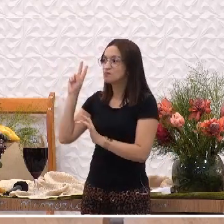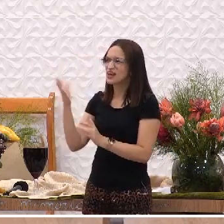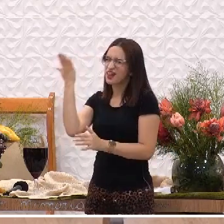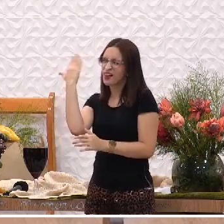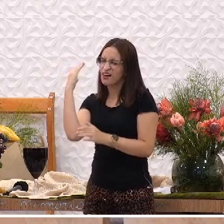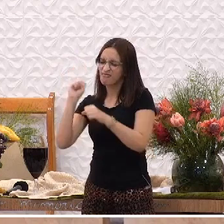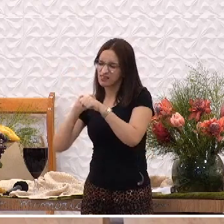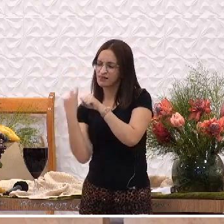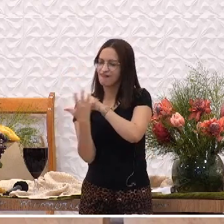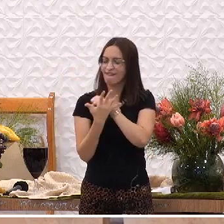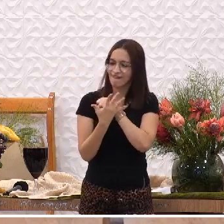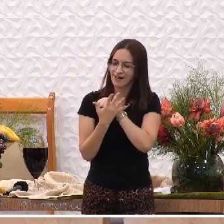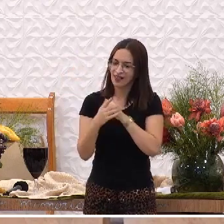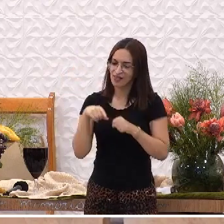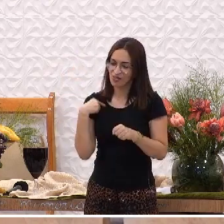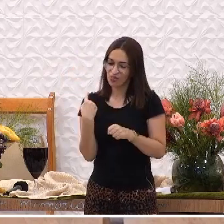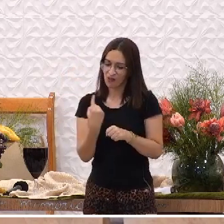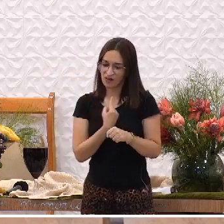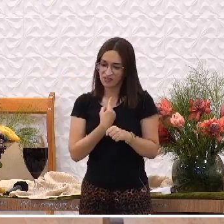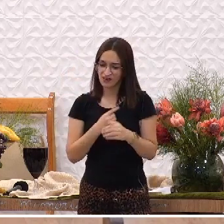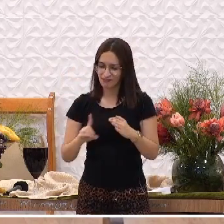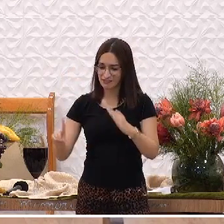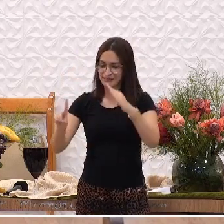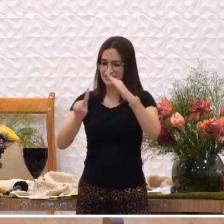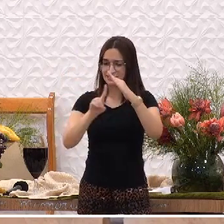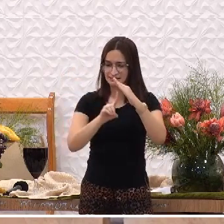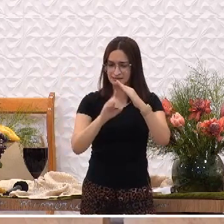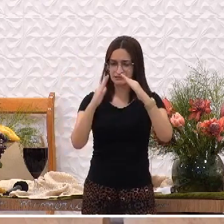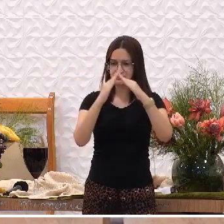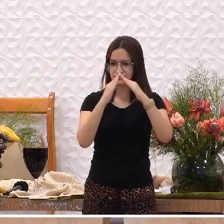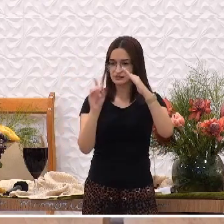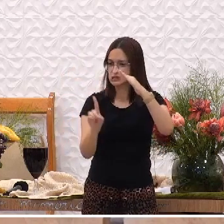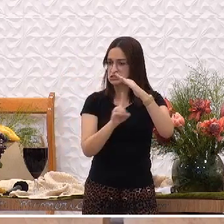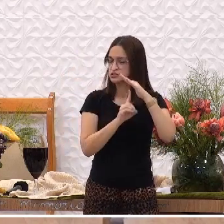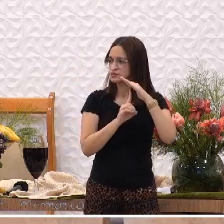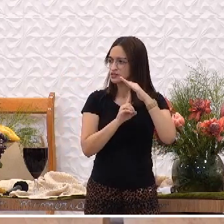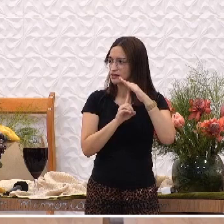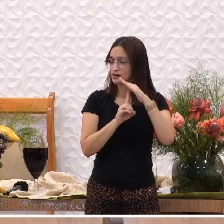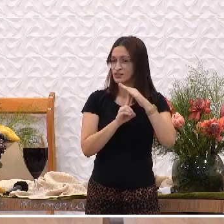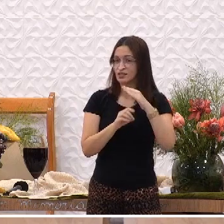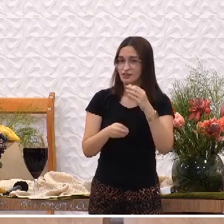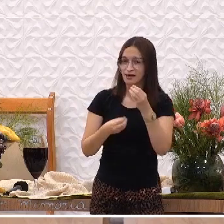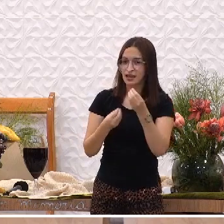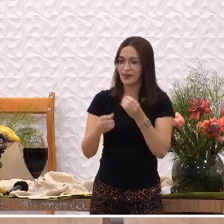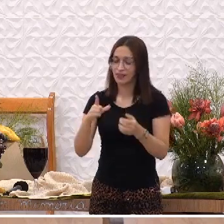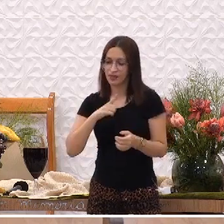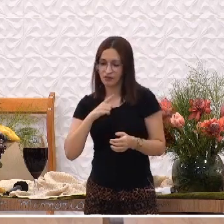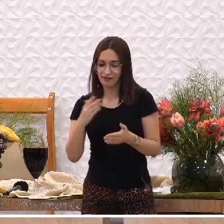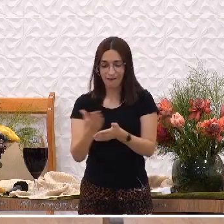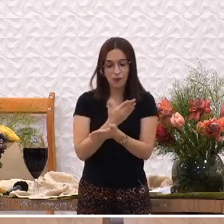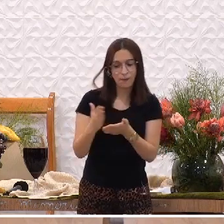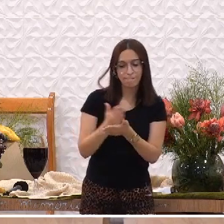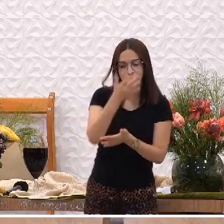pessoas até mais tempo, sem participar do corpo e do sangue de Cristo, que aplicam sobre nós os